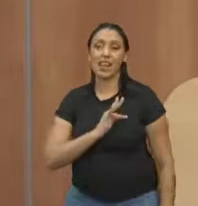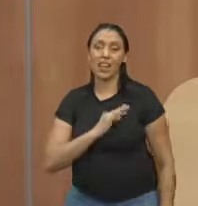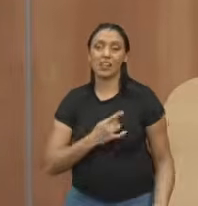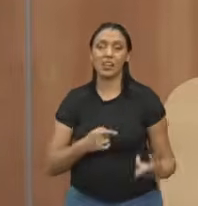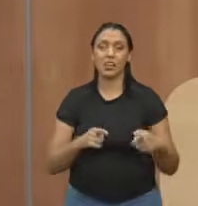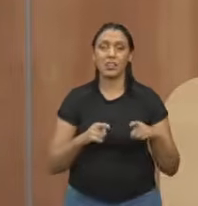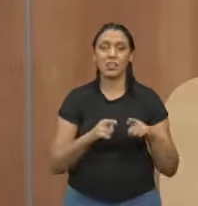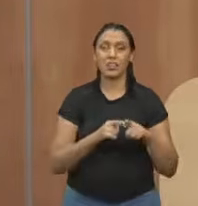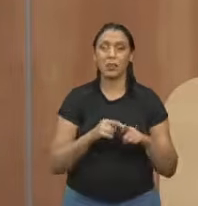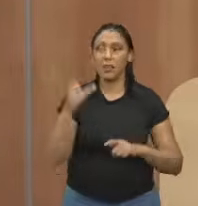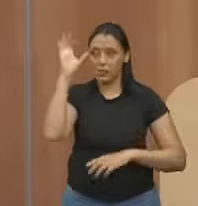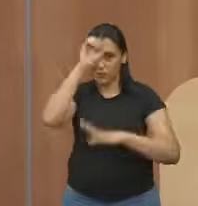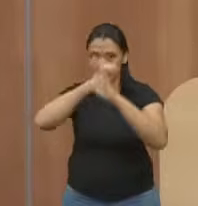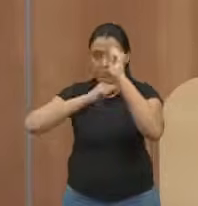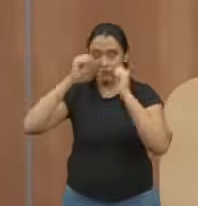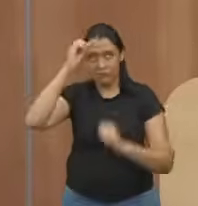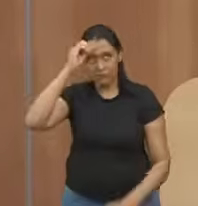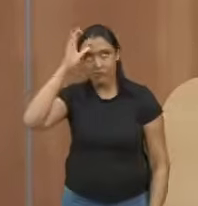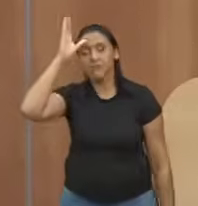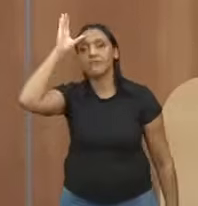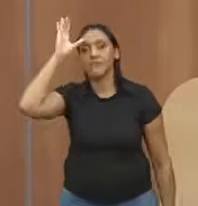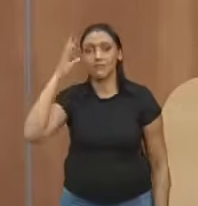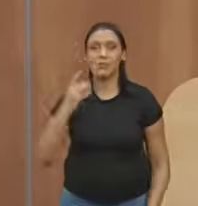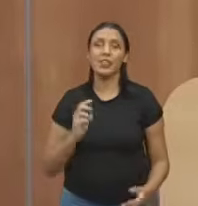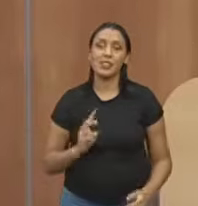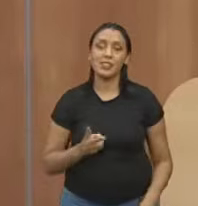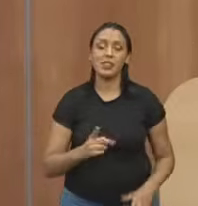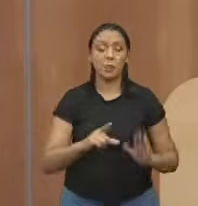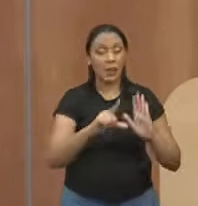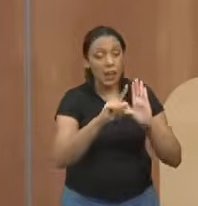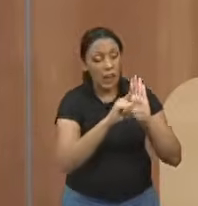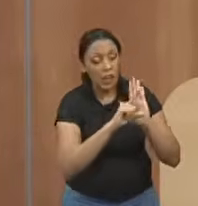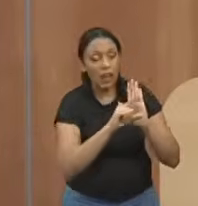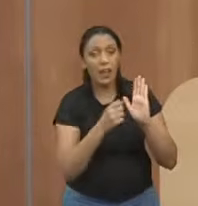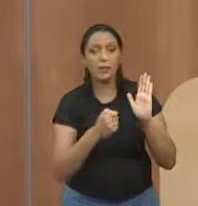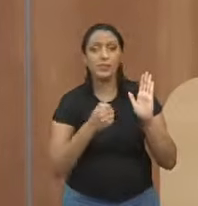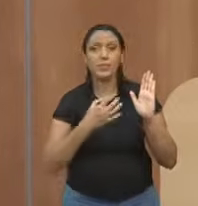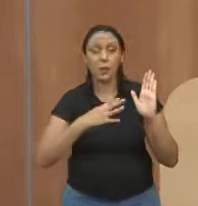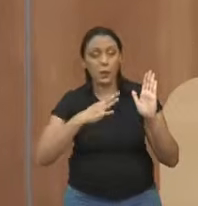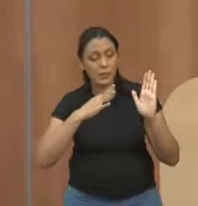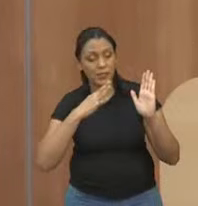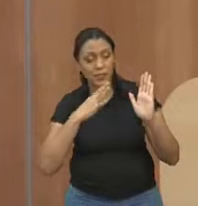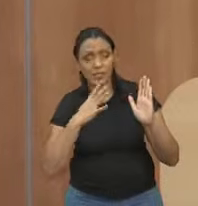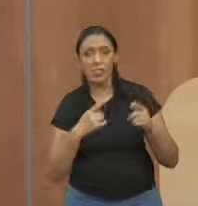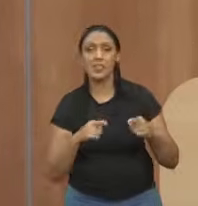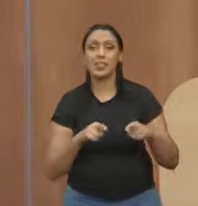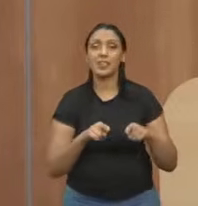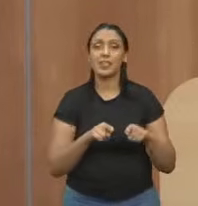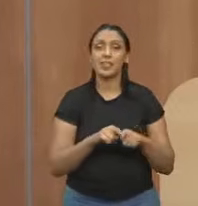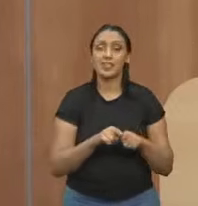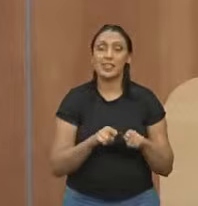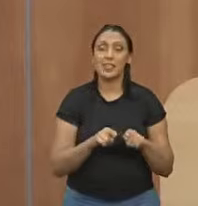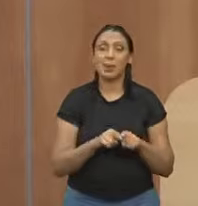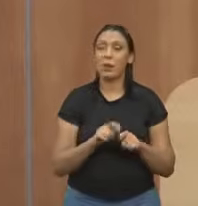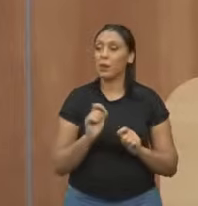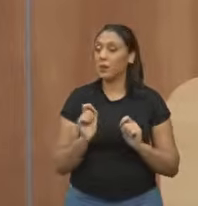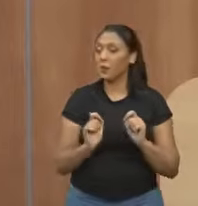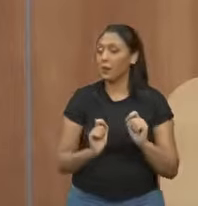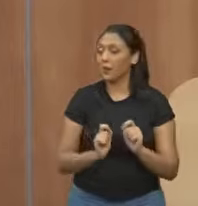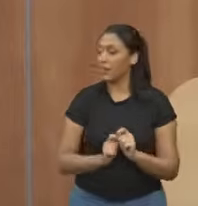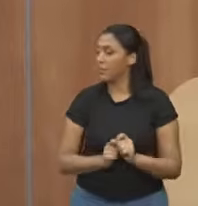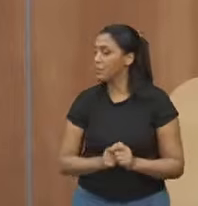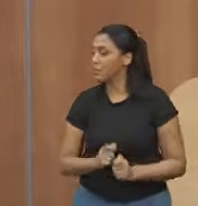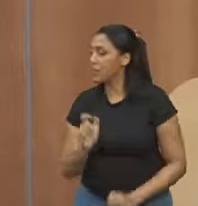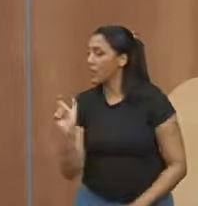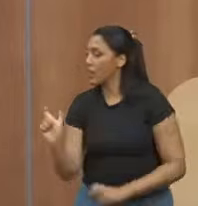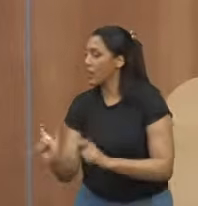sobre legislação e mercado, além de sensibilidade para compreender a necessidade individual